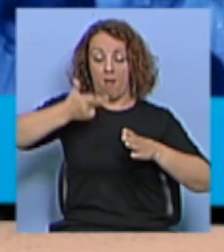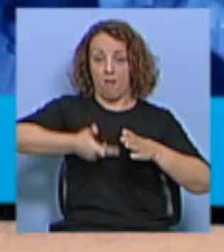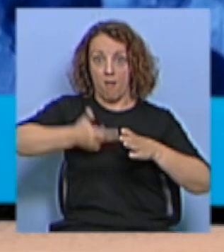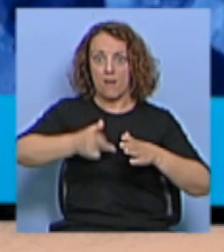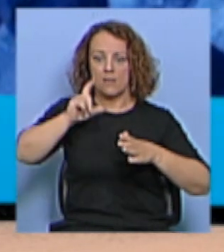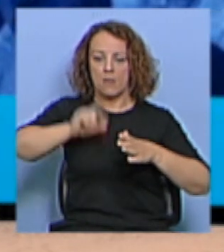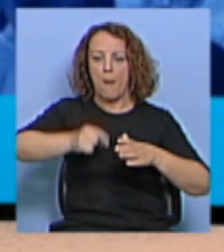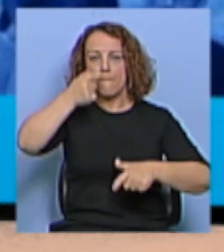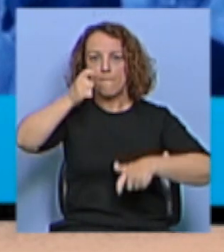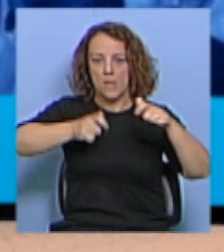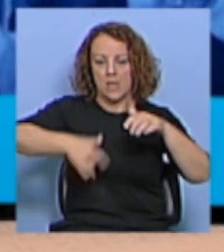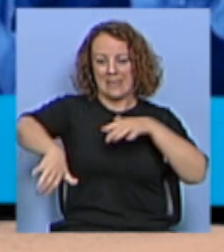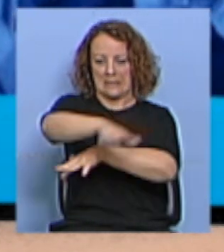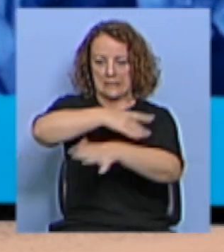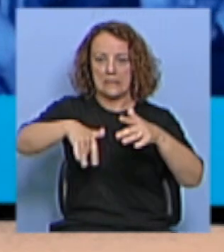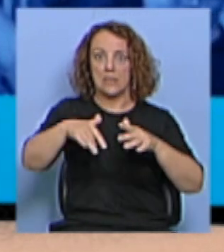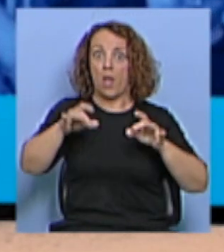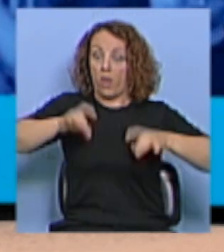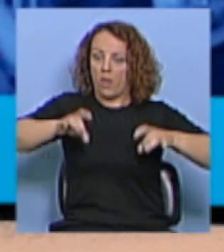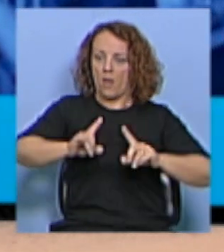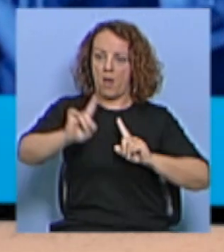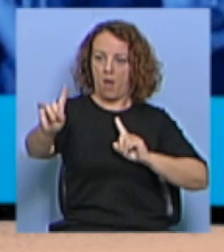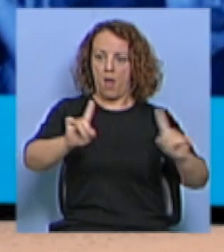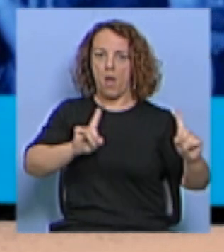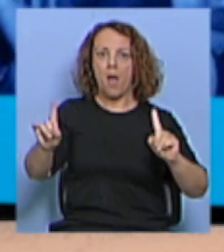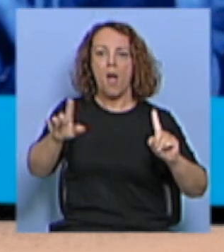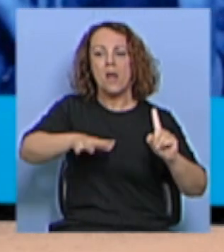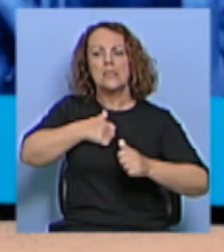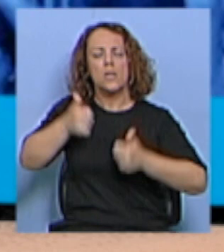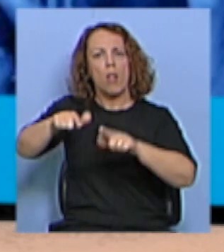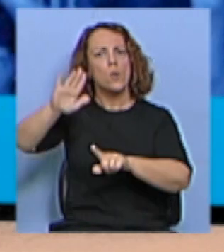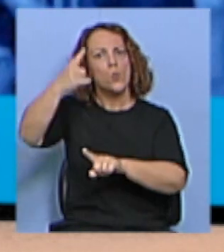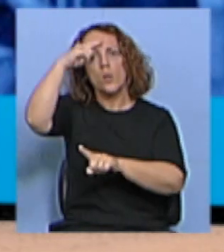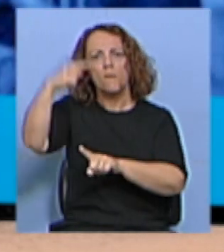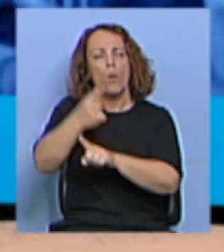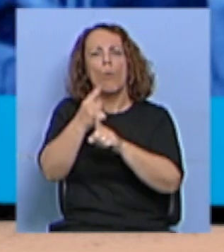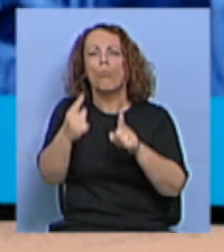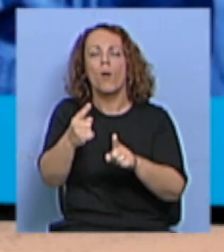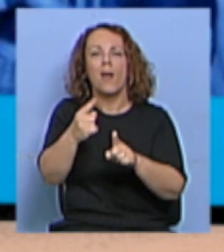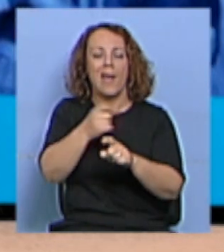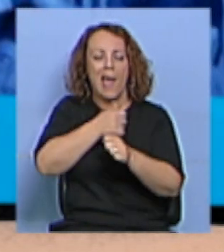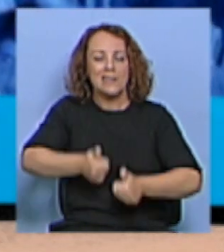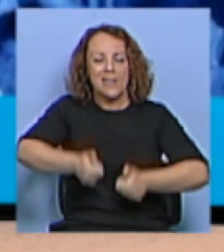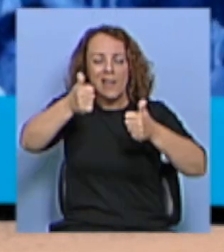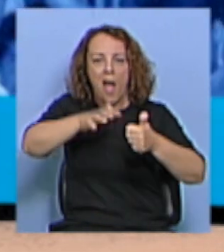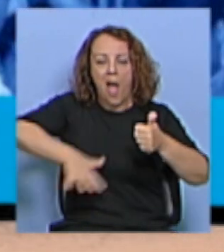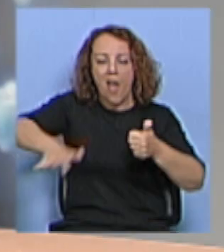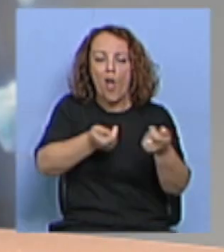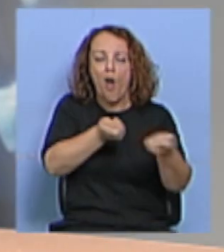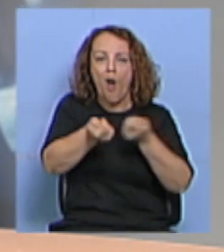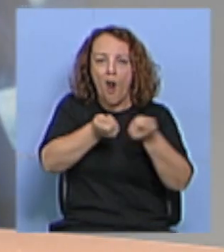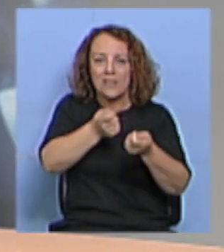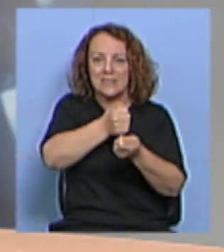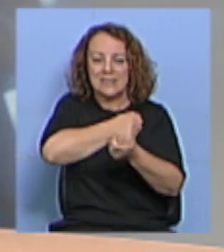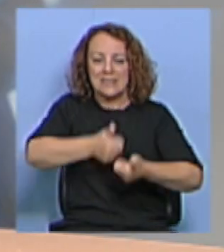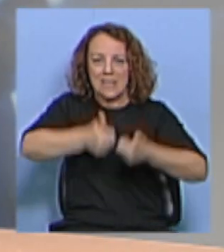ainda é mais difícil nos contextos urbanos, dada a densidade populacional, a forma como estas cidades e as capitais estão organizadas, mas